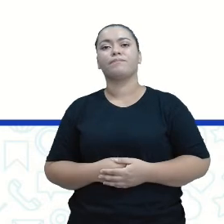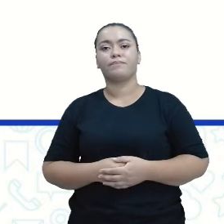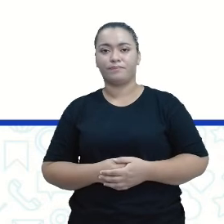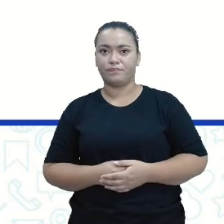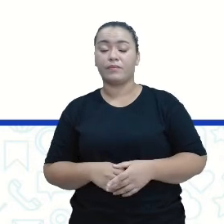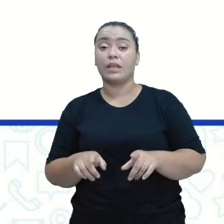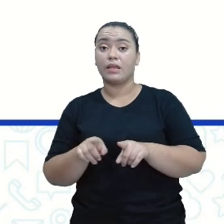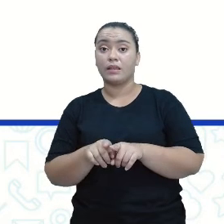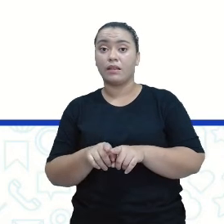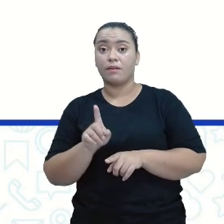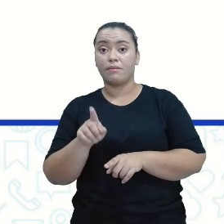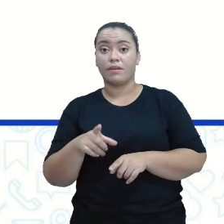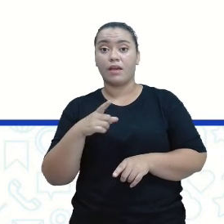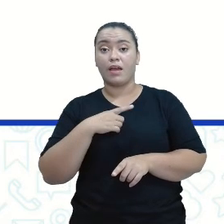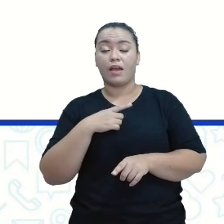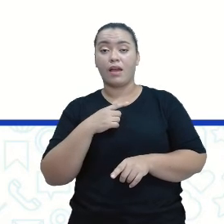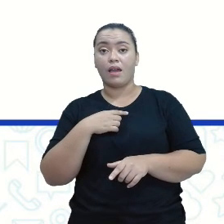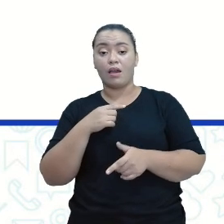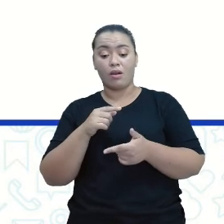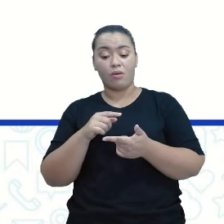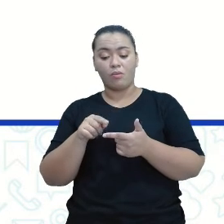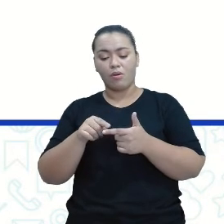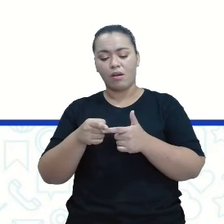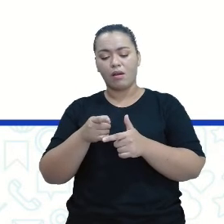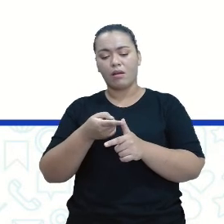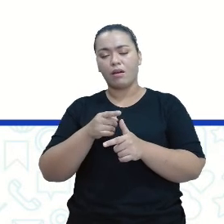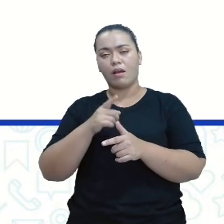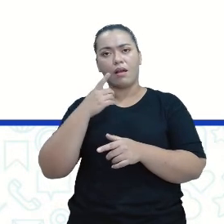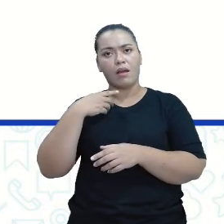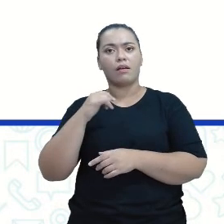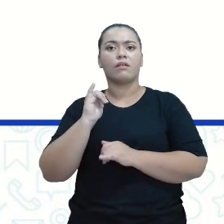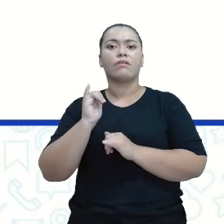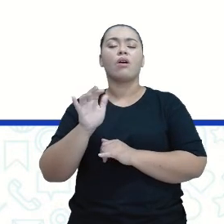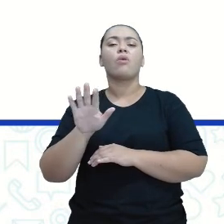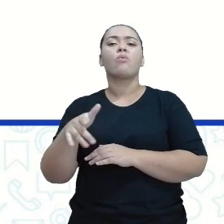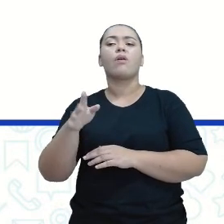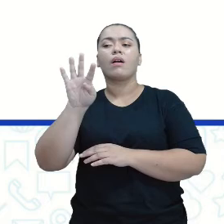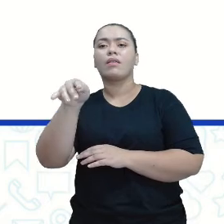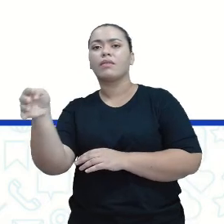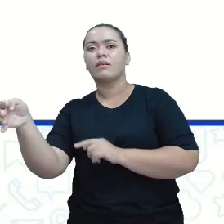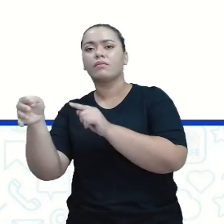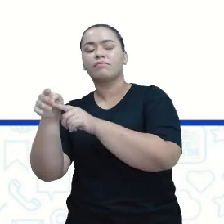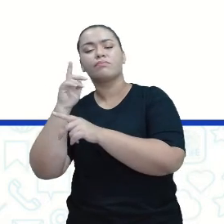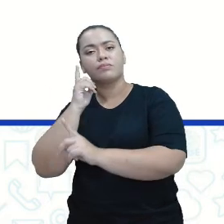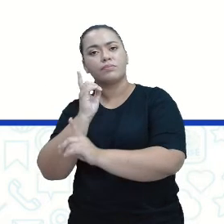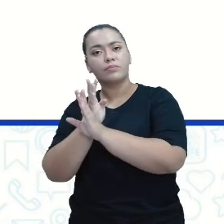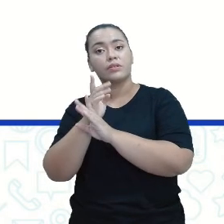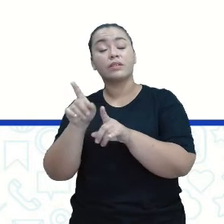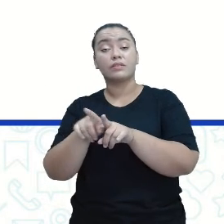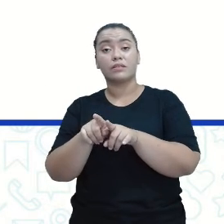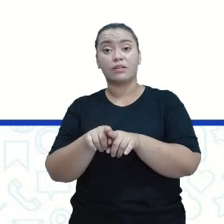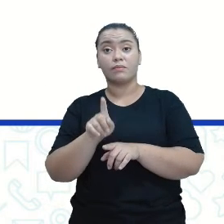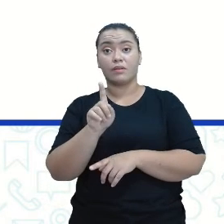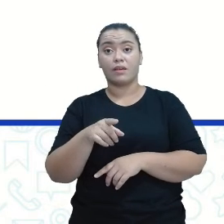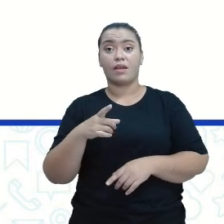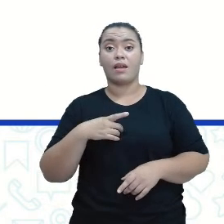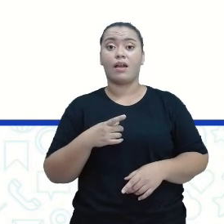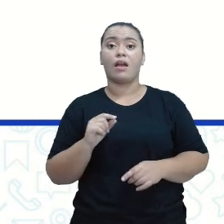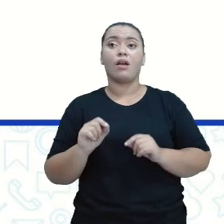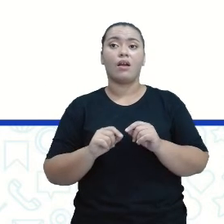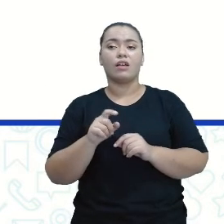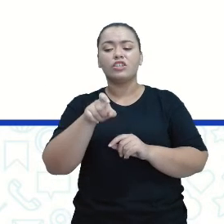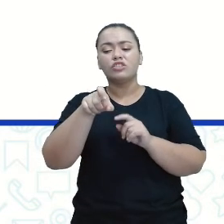E aí, a tangente do ângulo vai estar informado na tabelinha, certo? O cateto oposto, nesse exemplo aí, foi o x, né, que é o